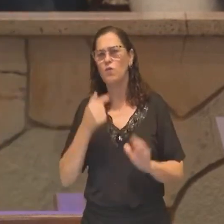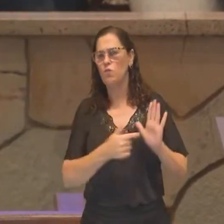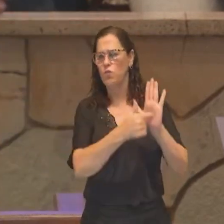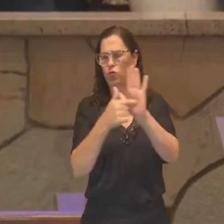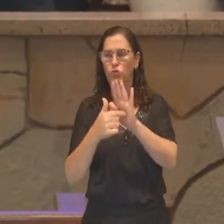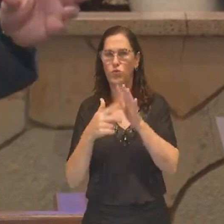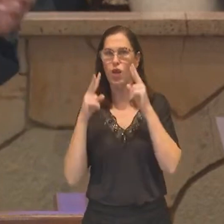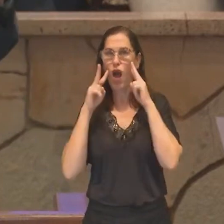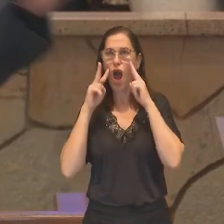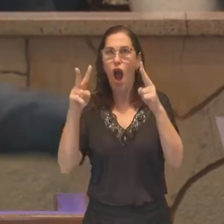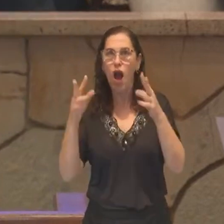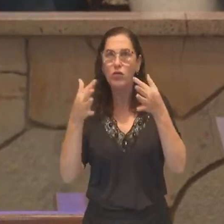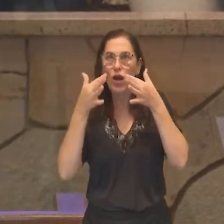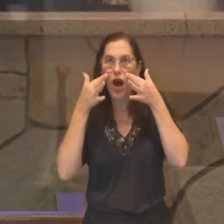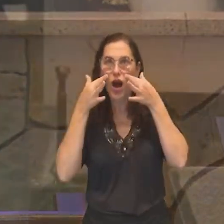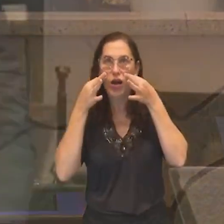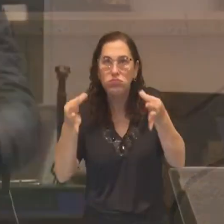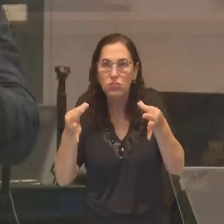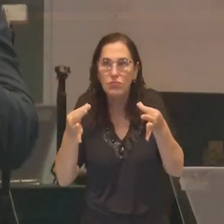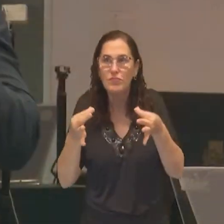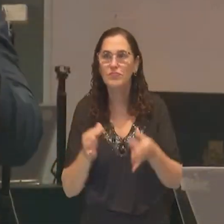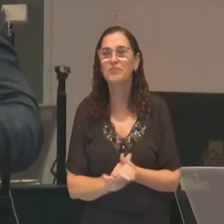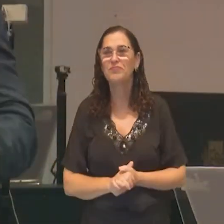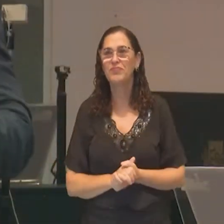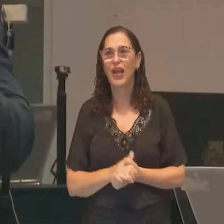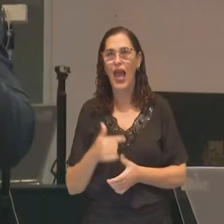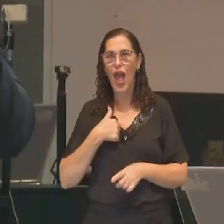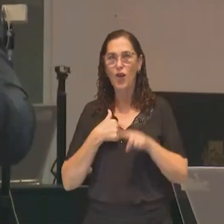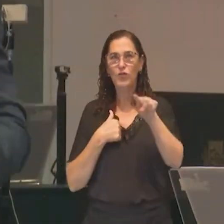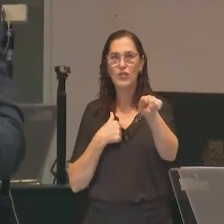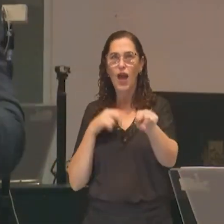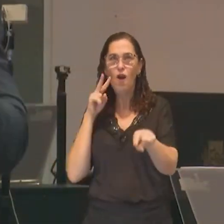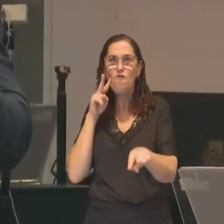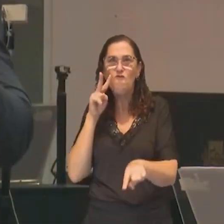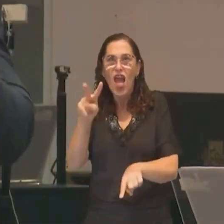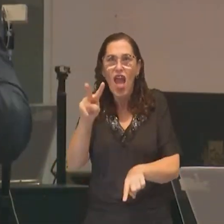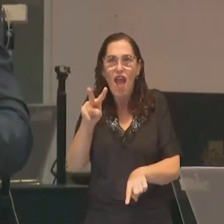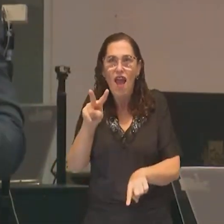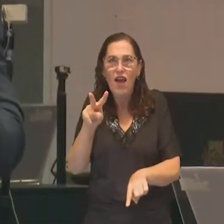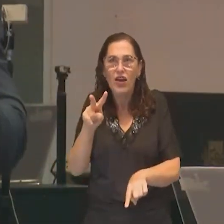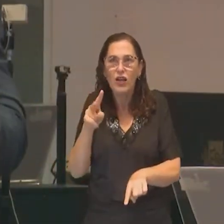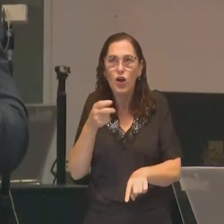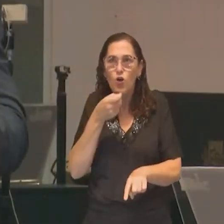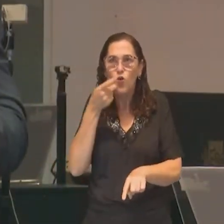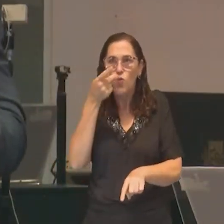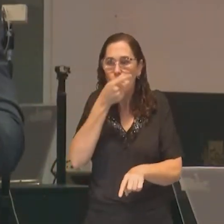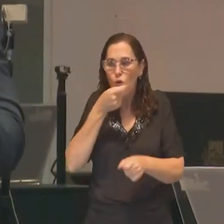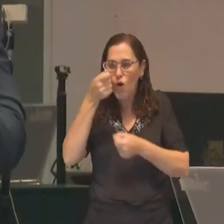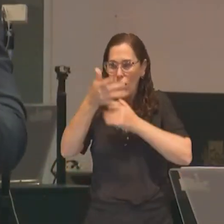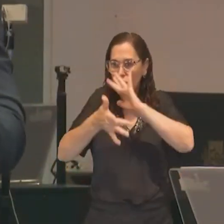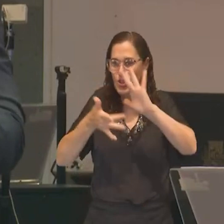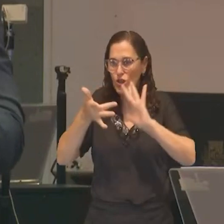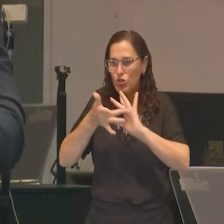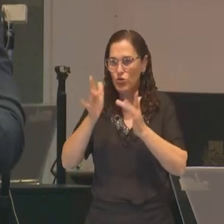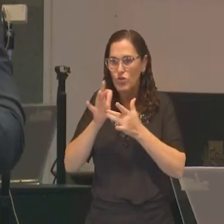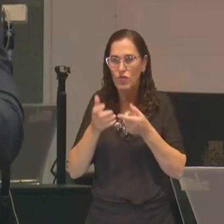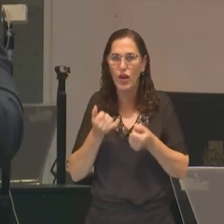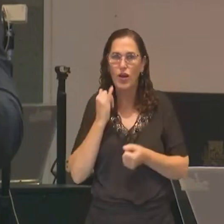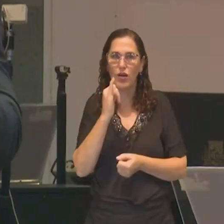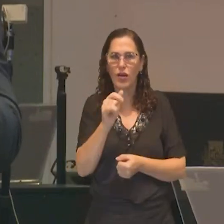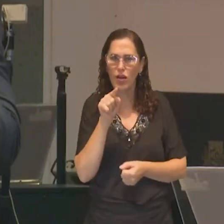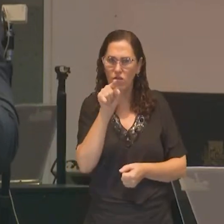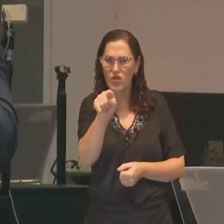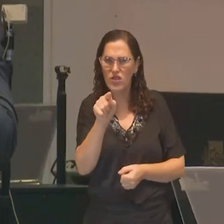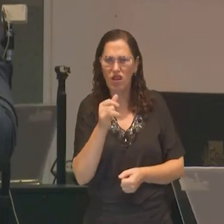os seus olhos carnais pudessem contemplar, e eu e você ouvíssemos da boca de Jesus dizendo: mas